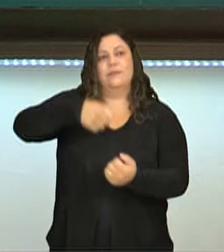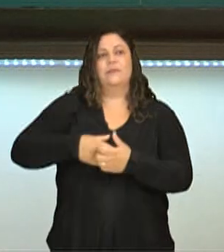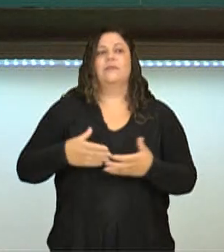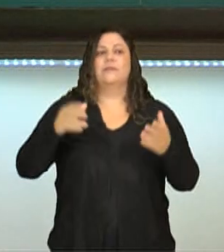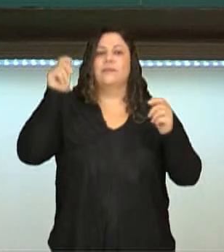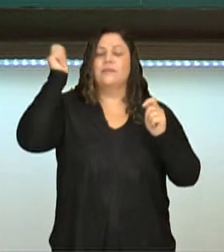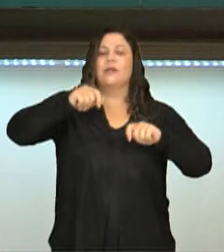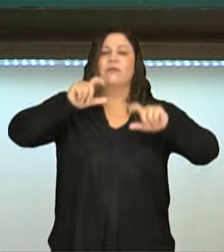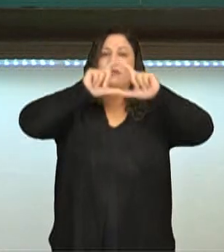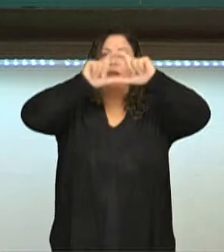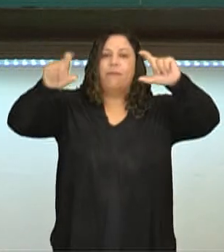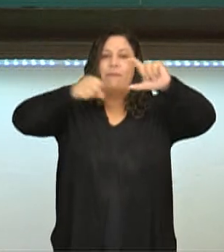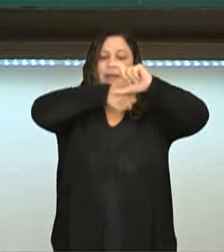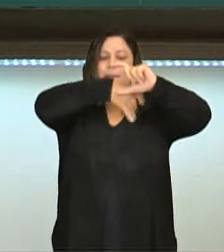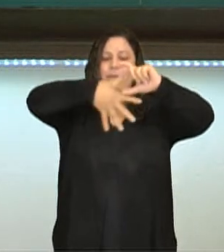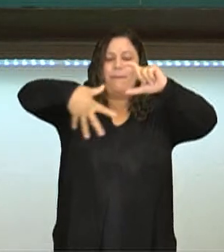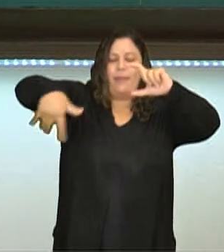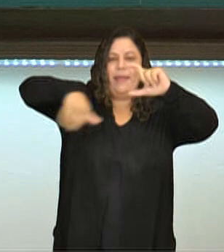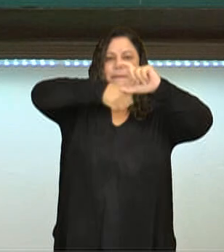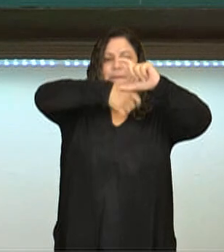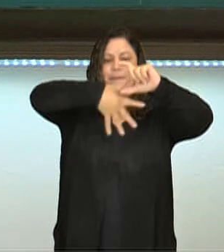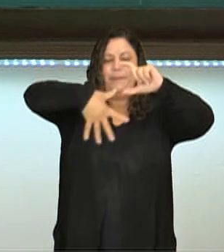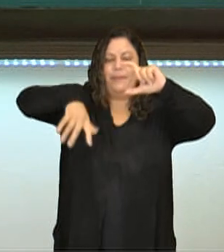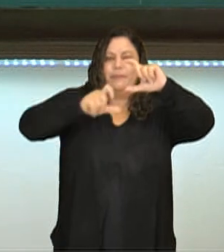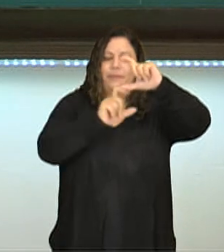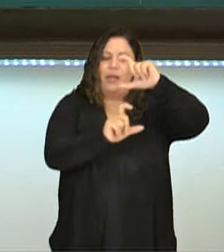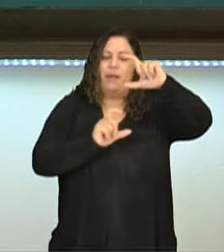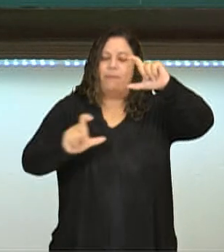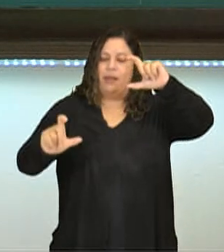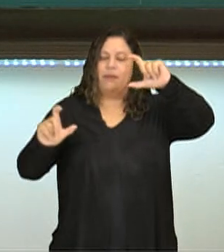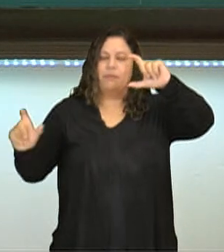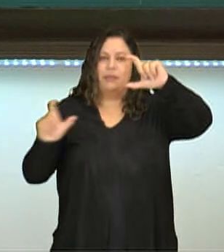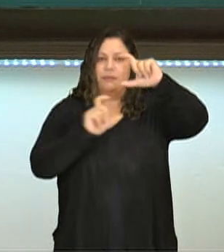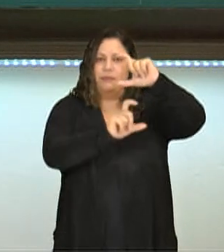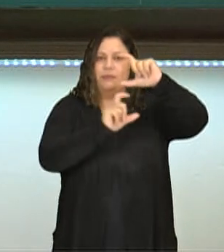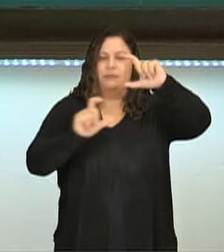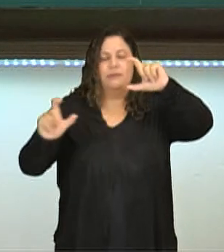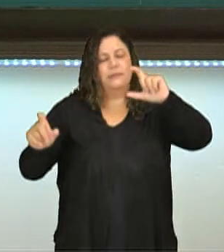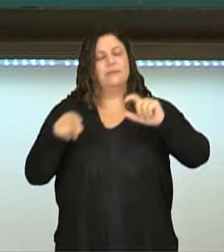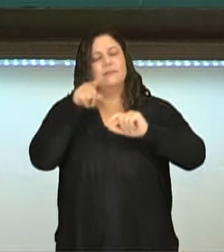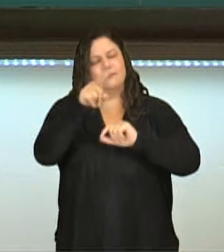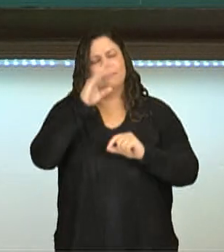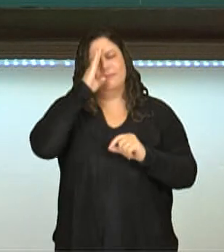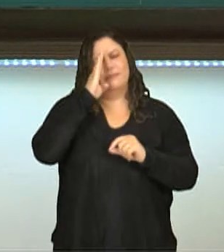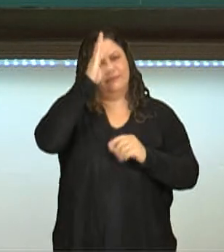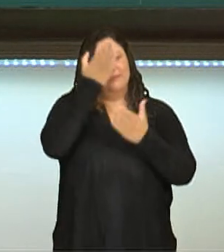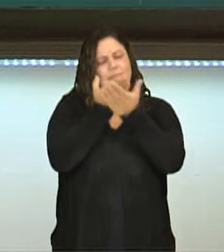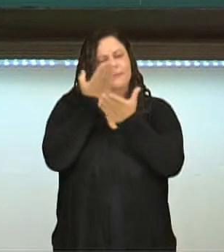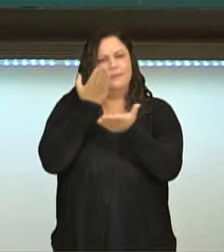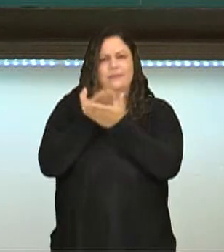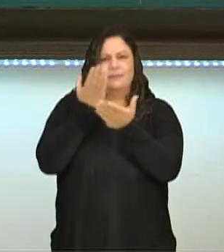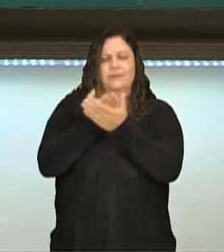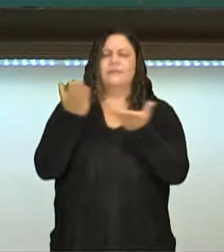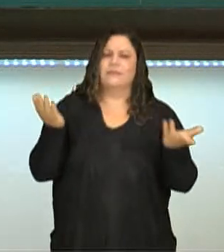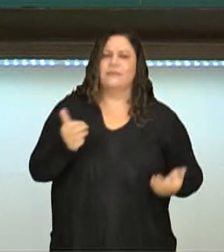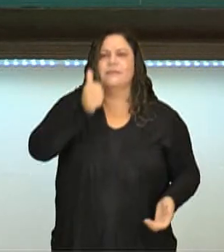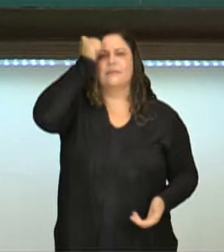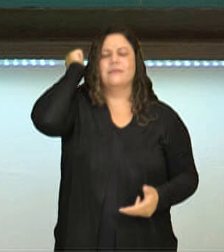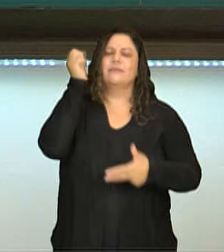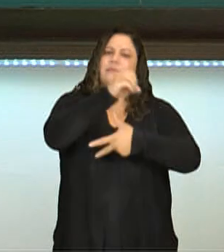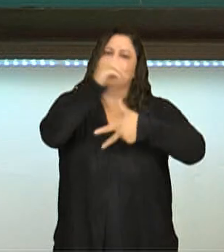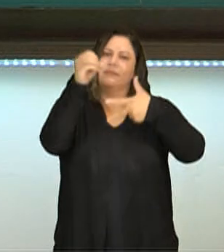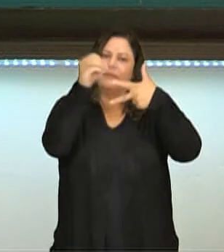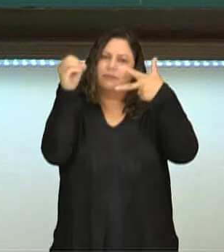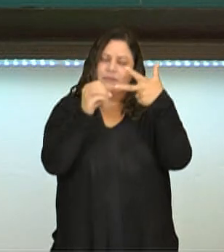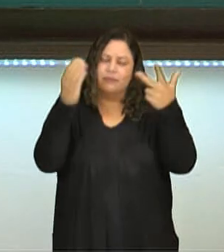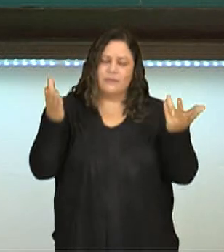mapa mental. Essa é uma estratégia muito legal para você estudar, inclusive aí quando você for fazer prova, quando você for lá na frente fazer vestibular, Enem, você